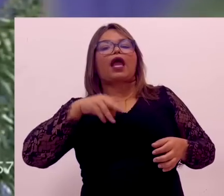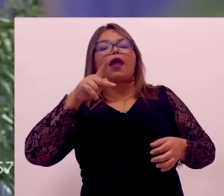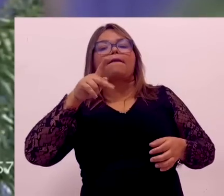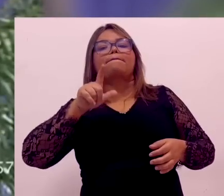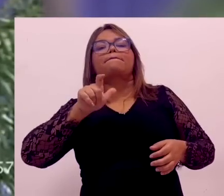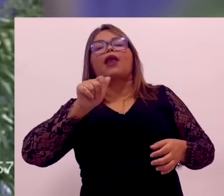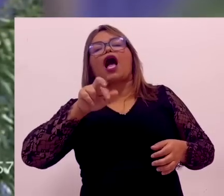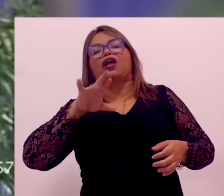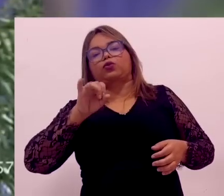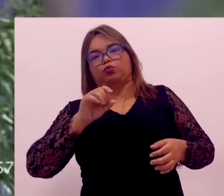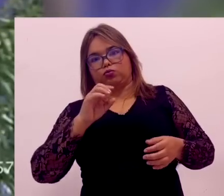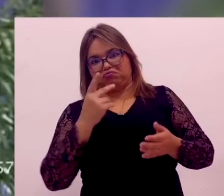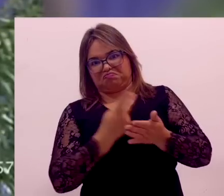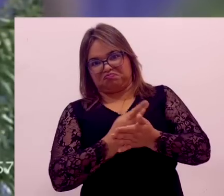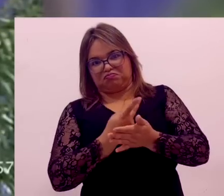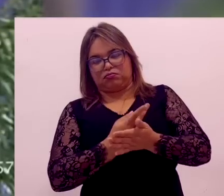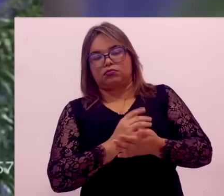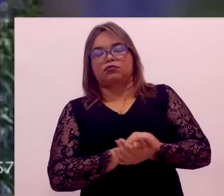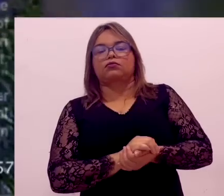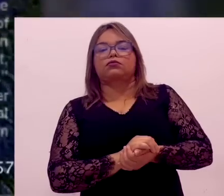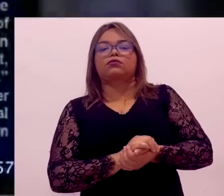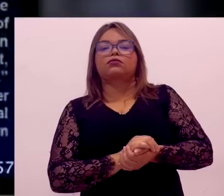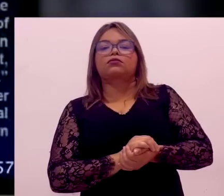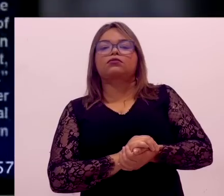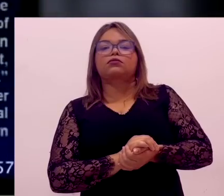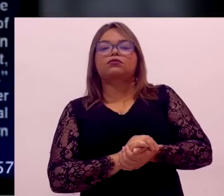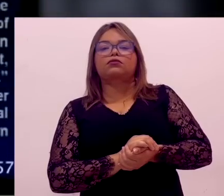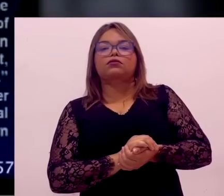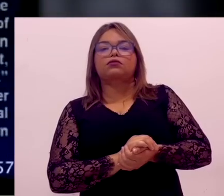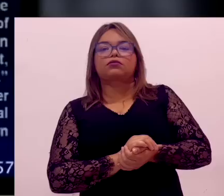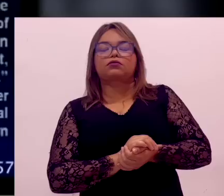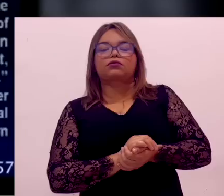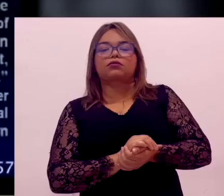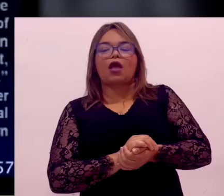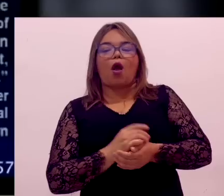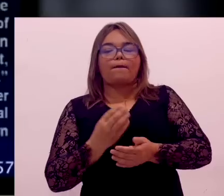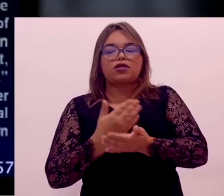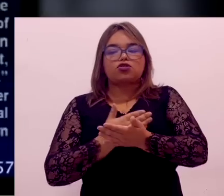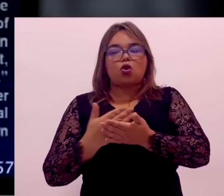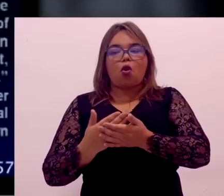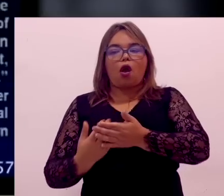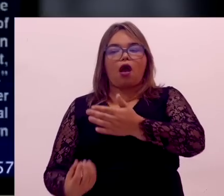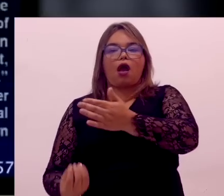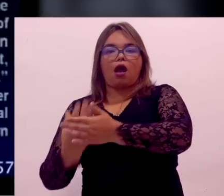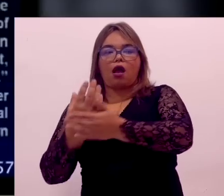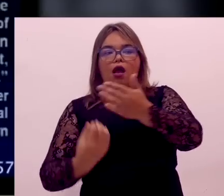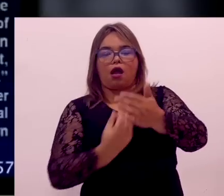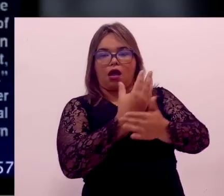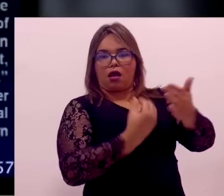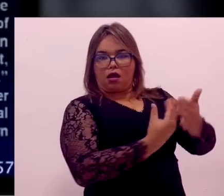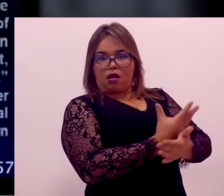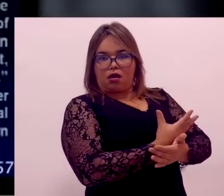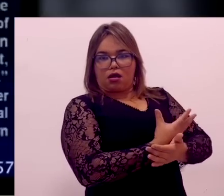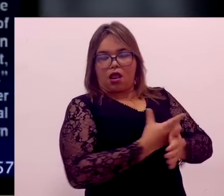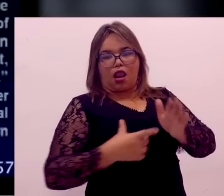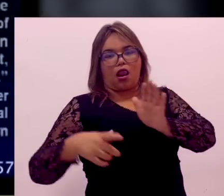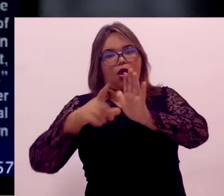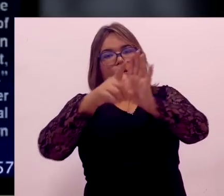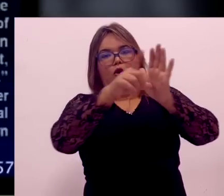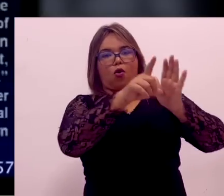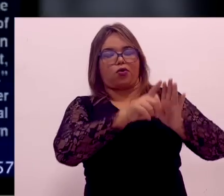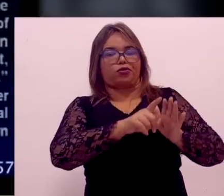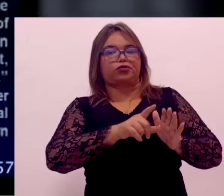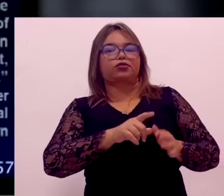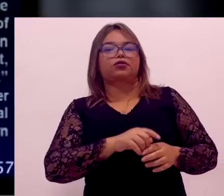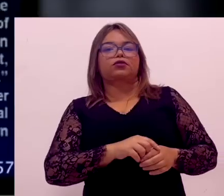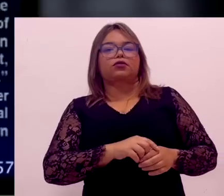Na escuridão de sua prisão, o grande mestre criou as lojas metropolitanas, em Nápoles para o Oriente,